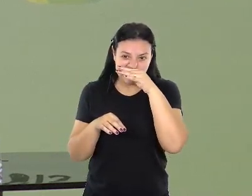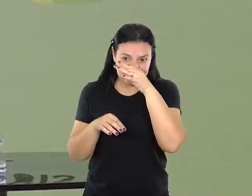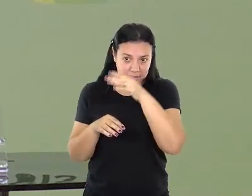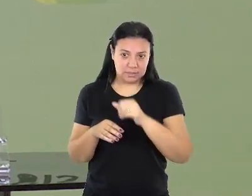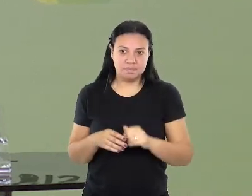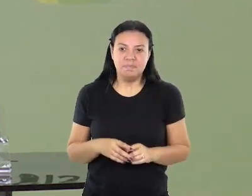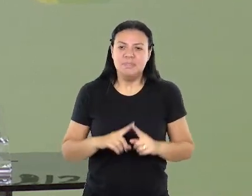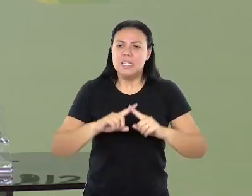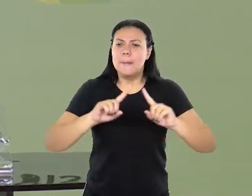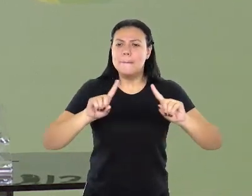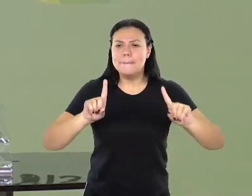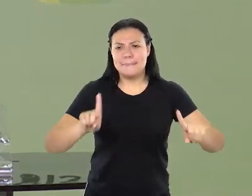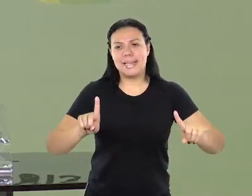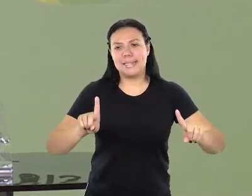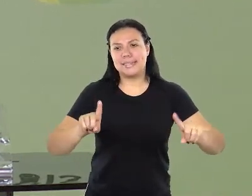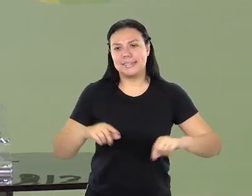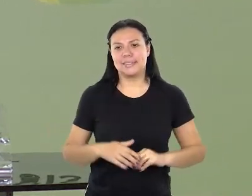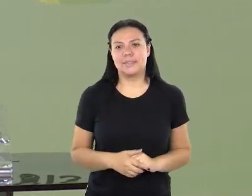Mas, irmãos,